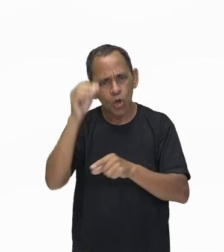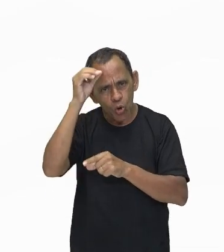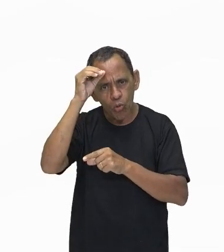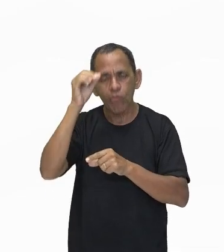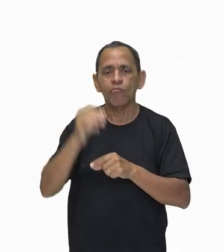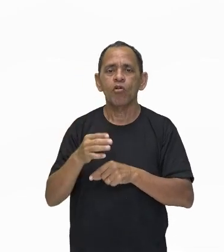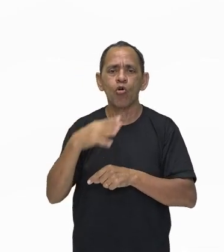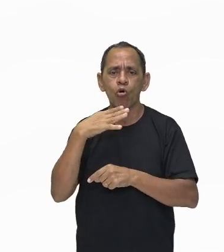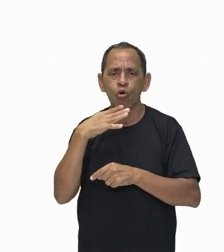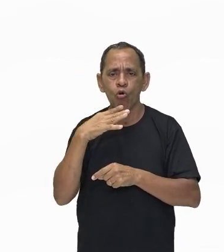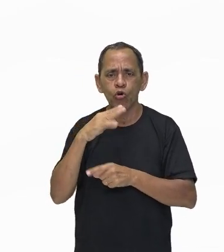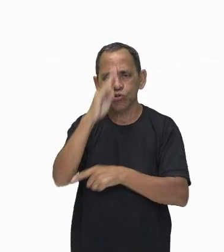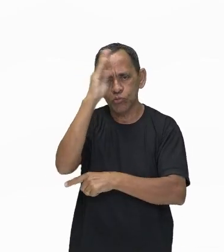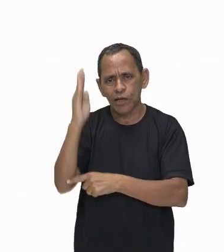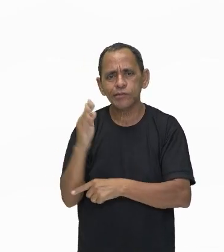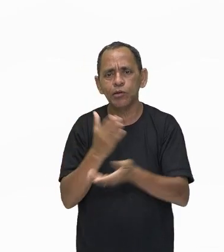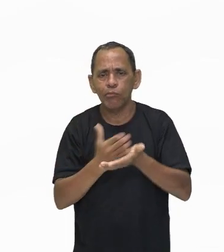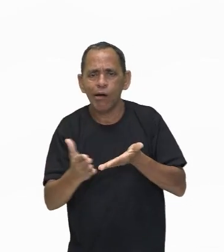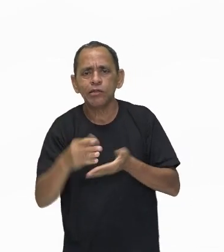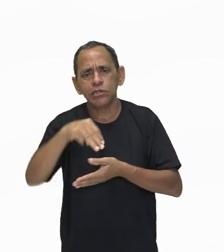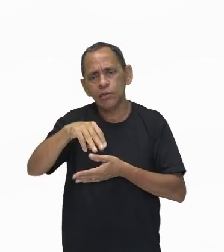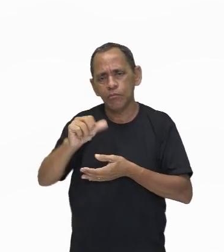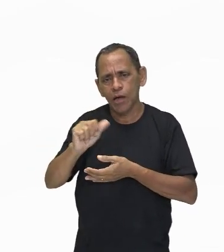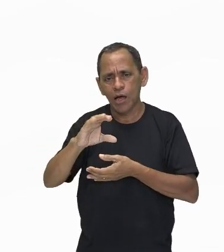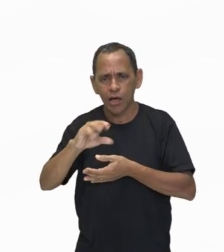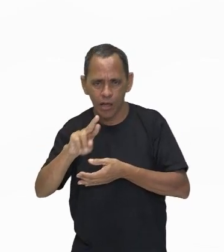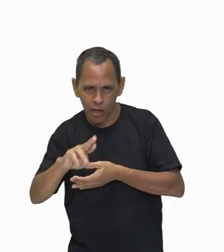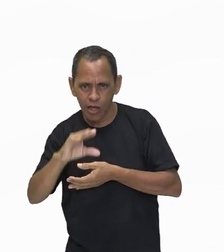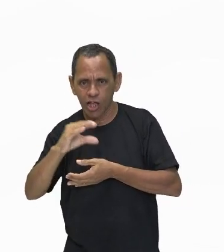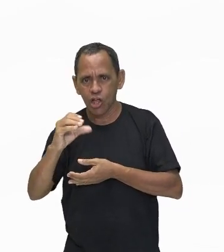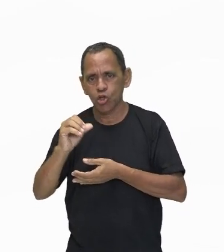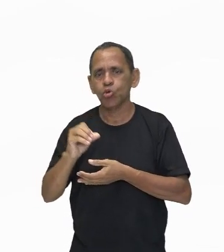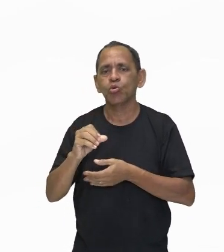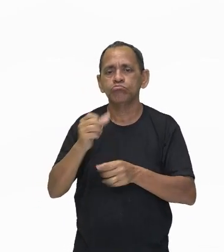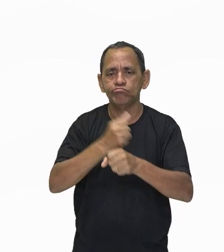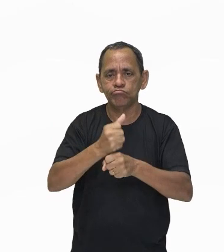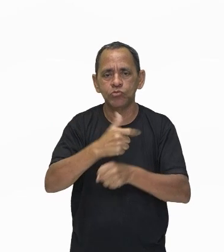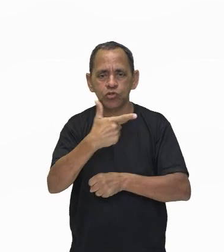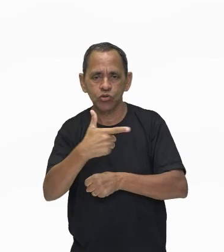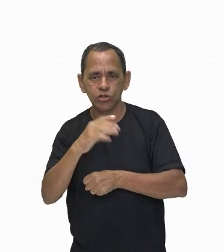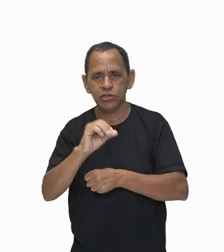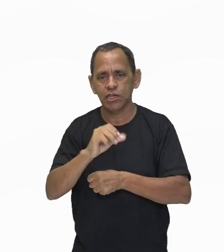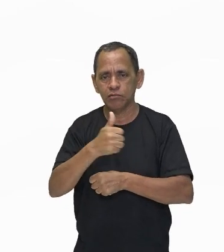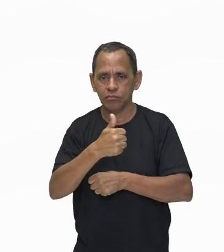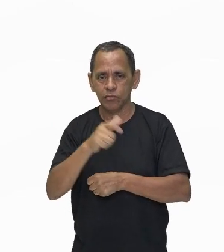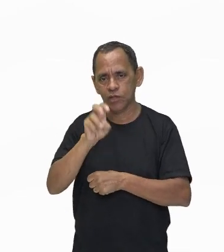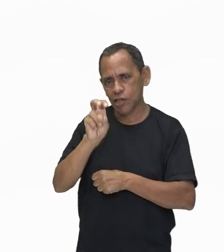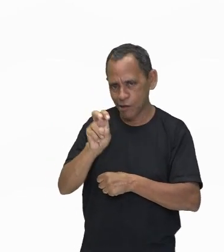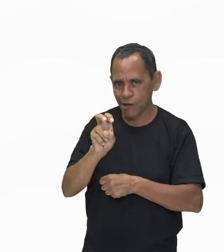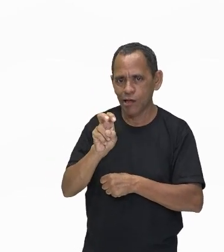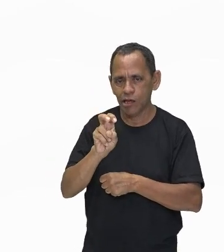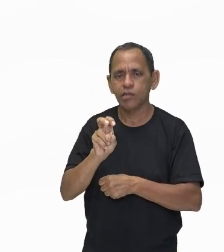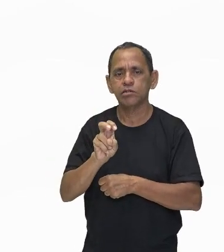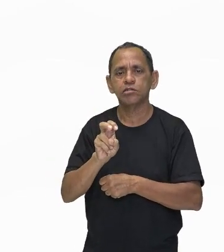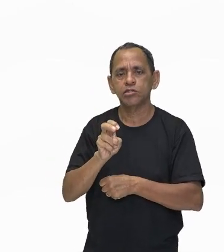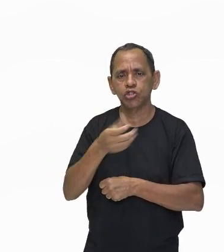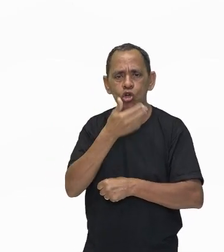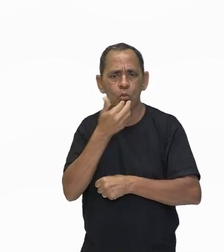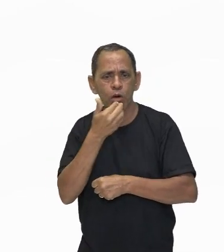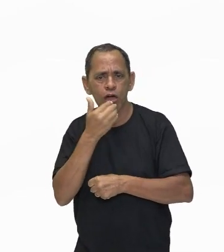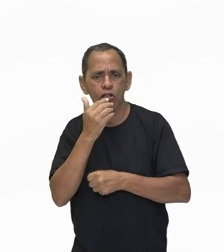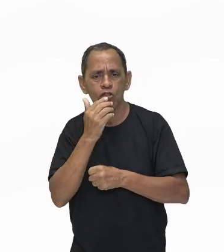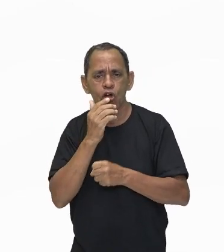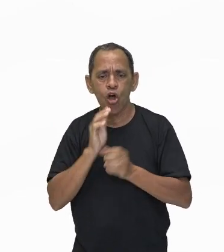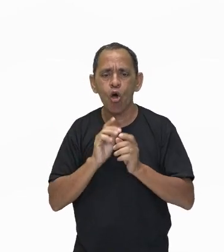Brasil a partir de março de 2015 como o mais adequado para especificar as mortes